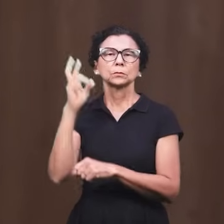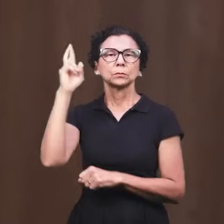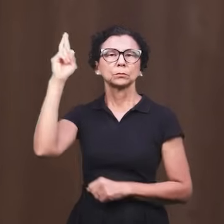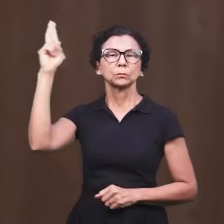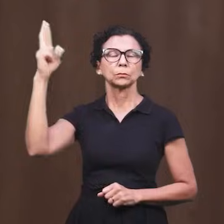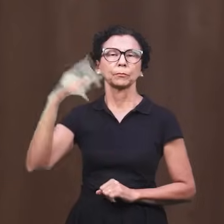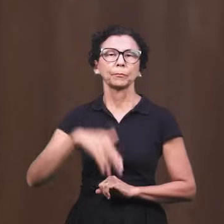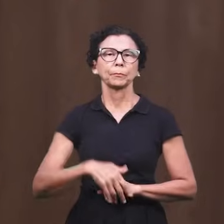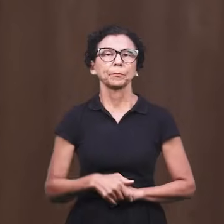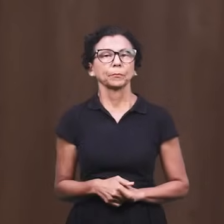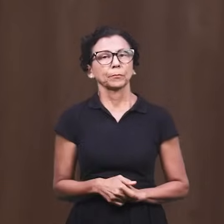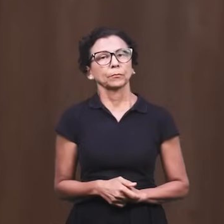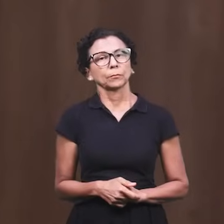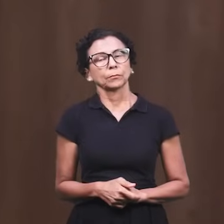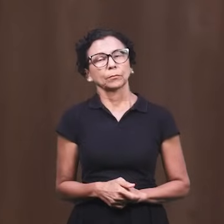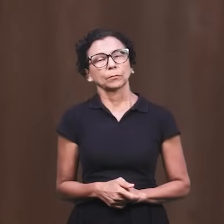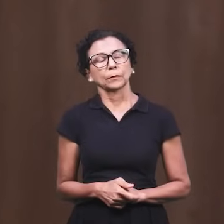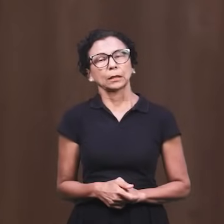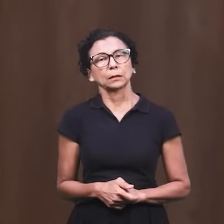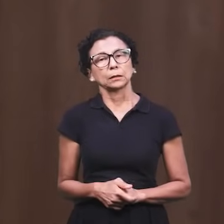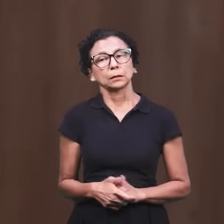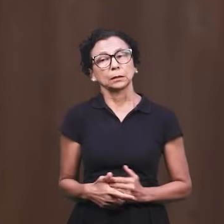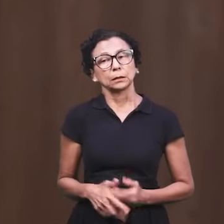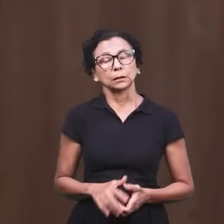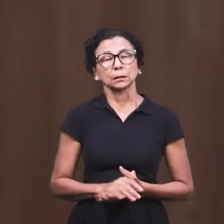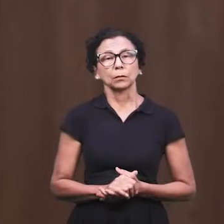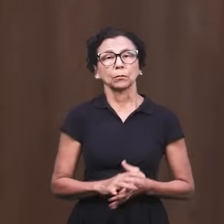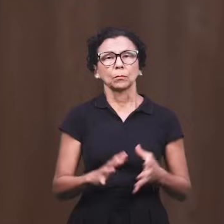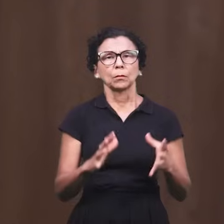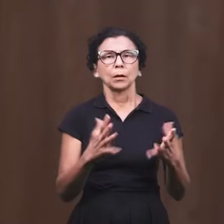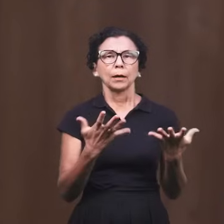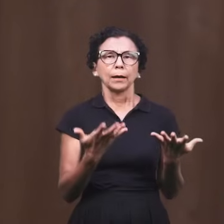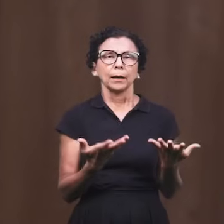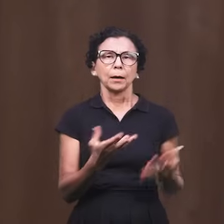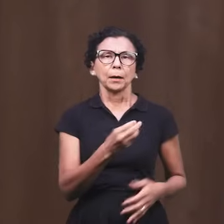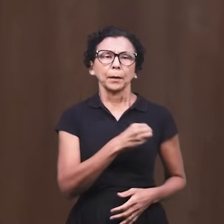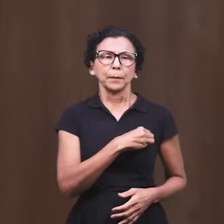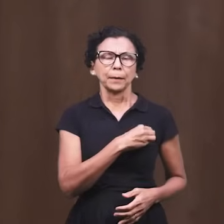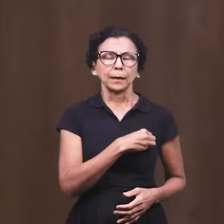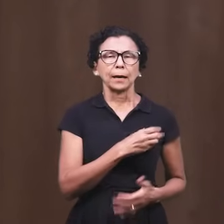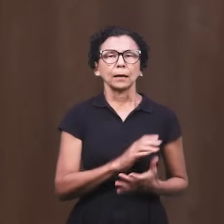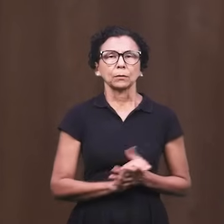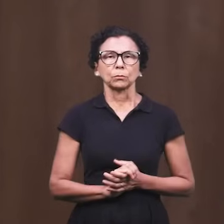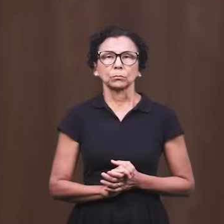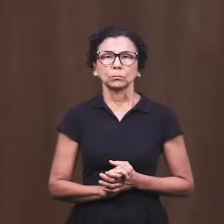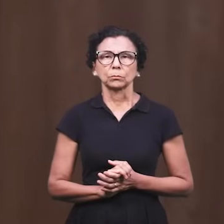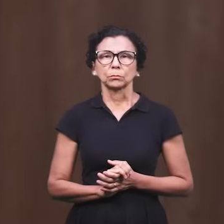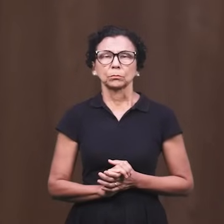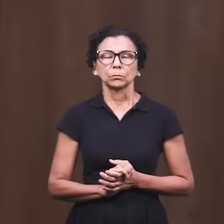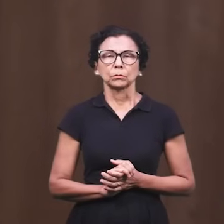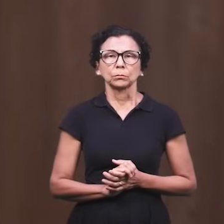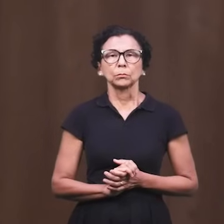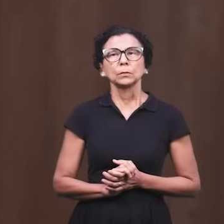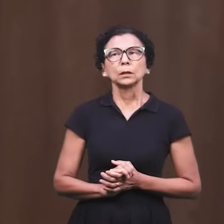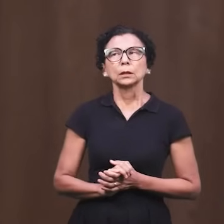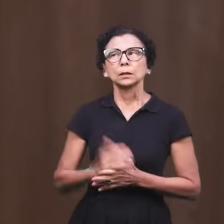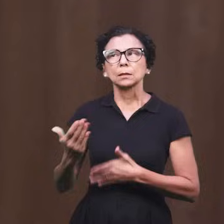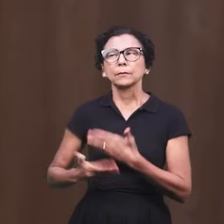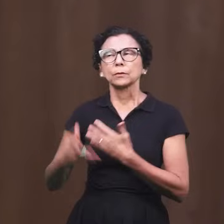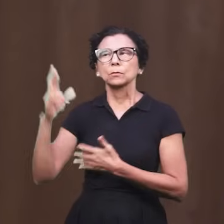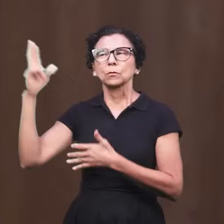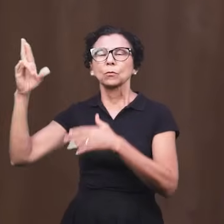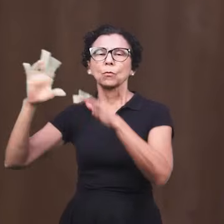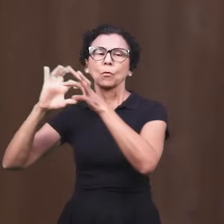Então, a Bíblia diz assim, não há comunhão entre a luz e as trevas. Então, eu vou dizer para você, um jovem que tem uma mente firme no Senhor, ele